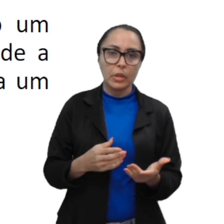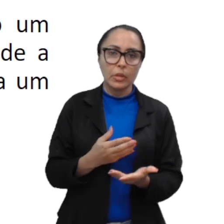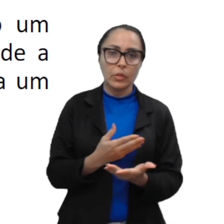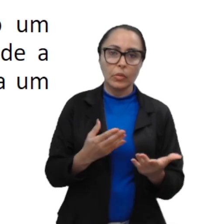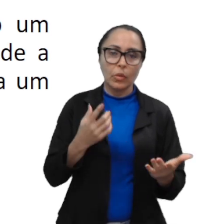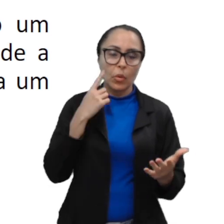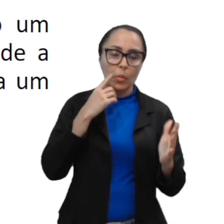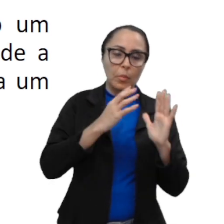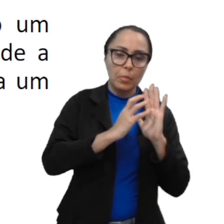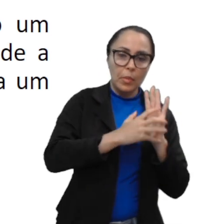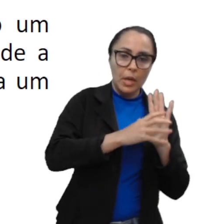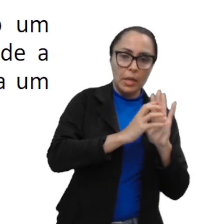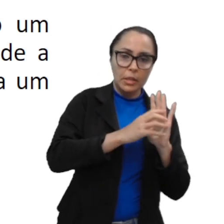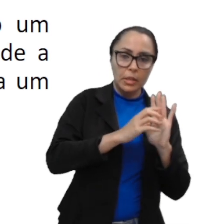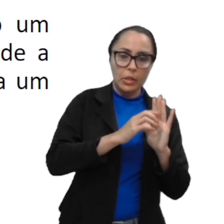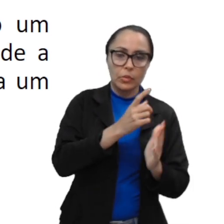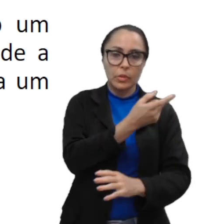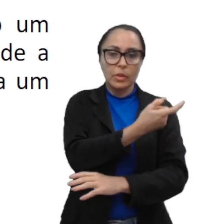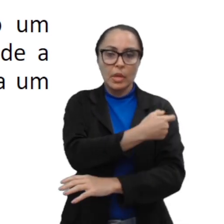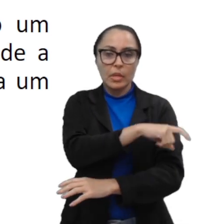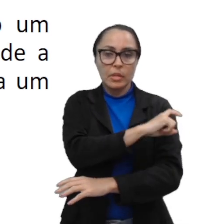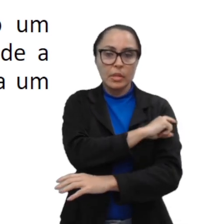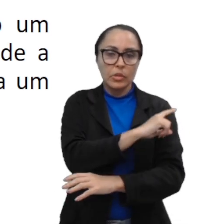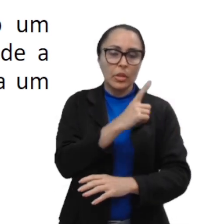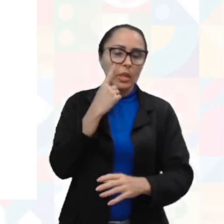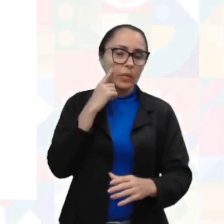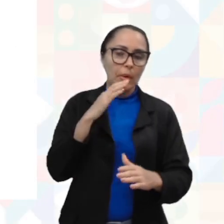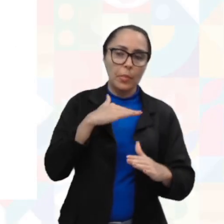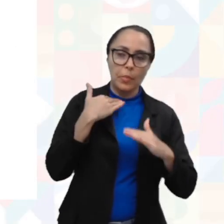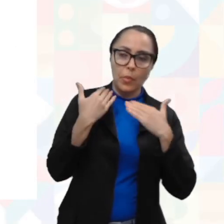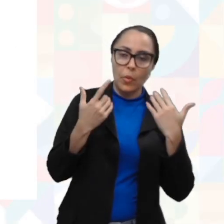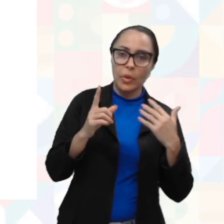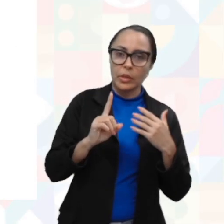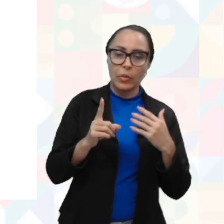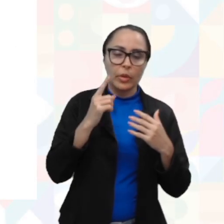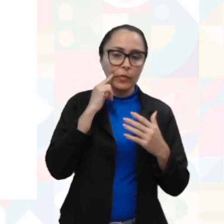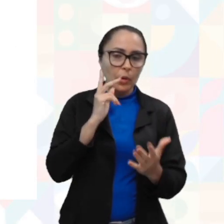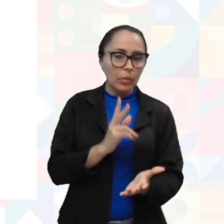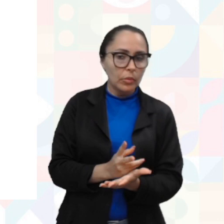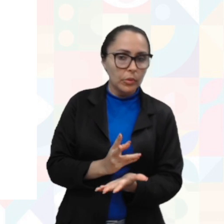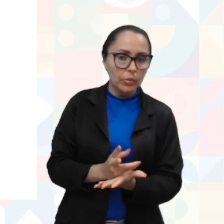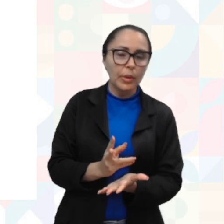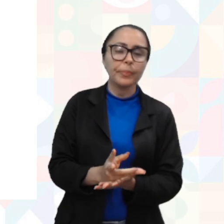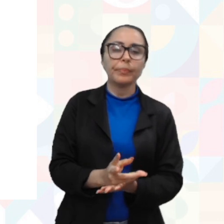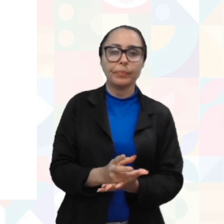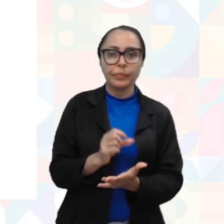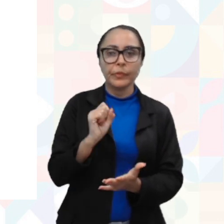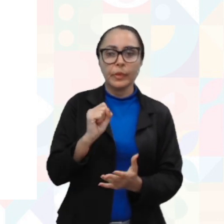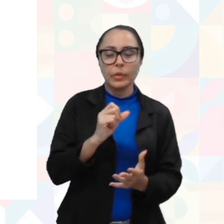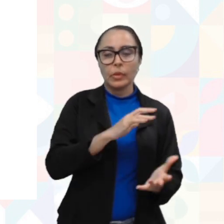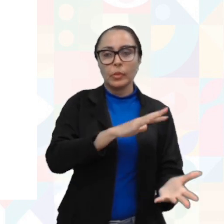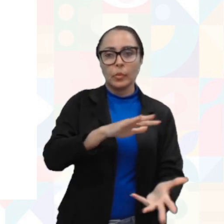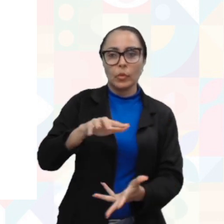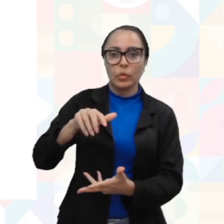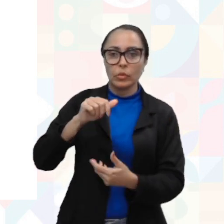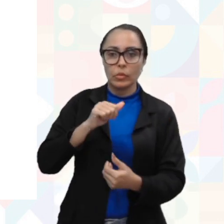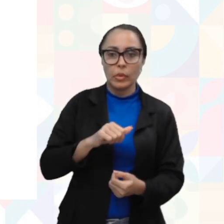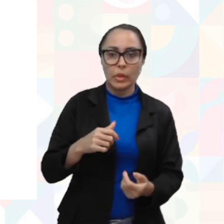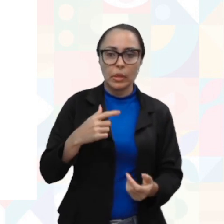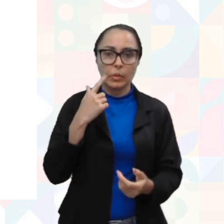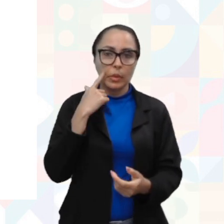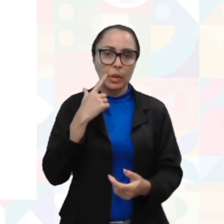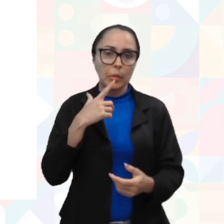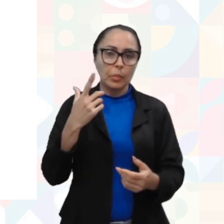Partido Nazista, esse preceito ele não vai morrer, ele vai dar continuidade, né, no mundo, inclusive sair